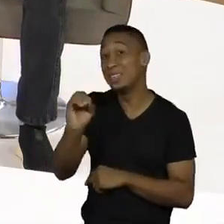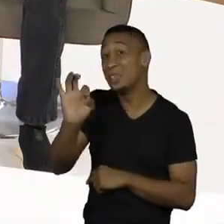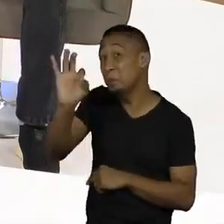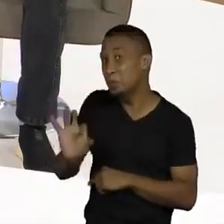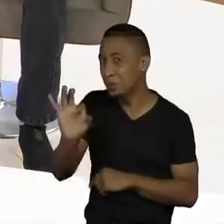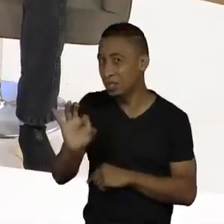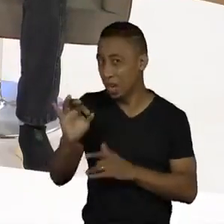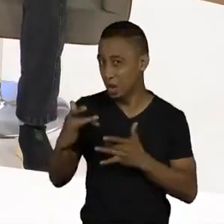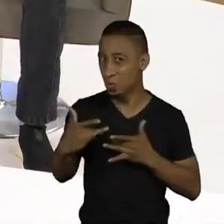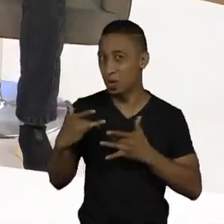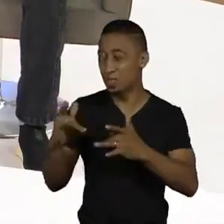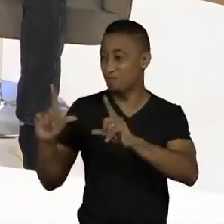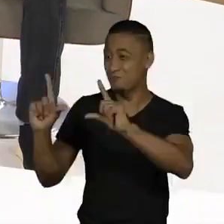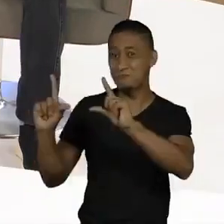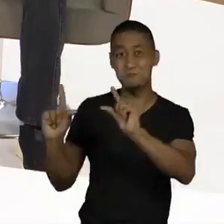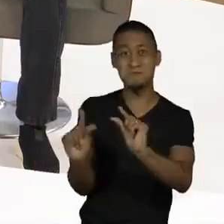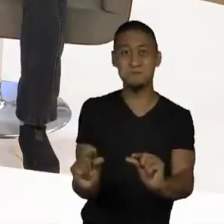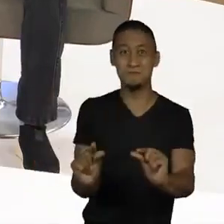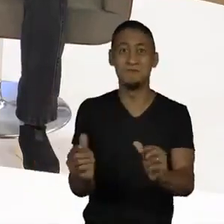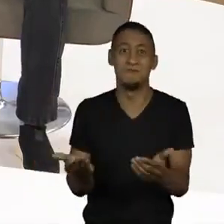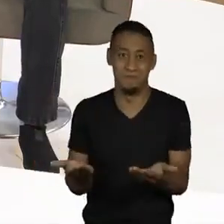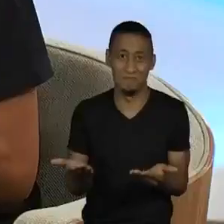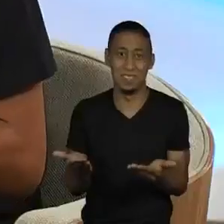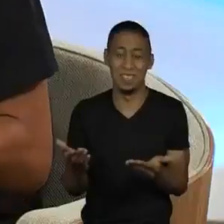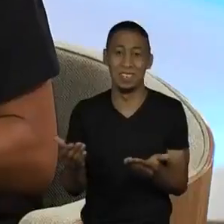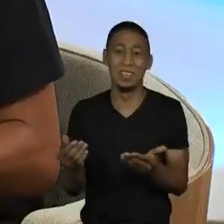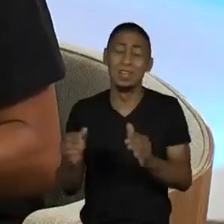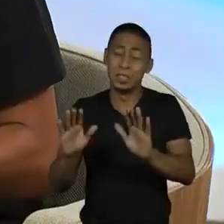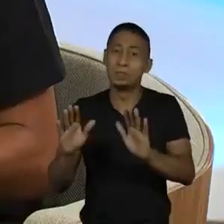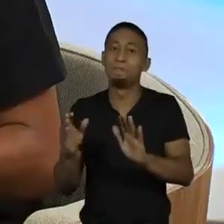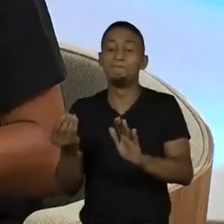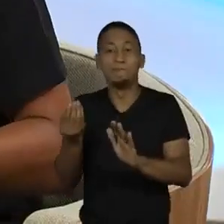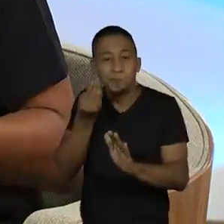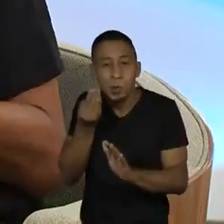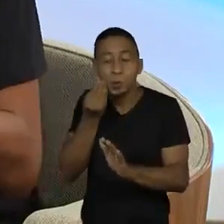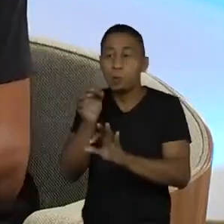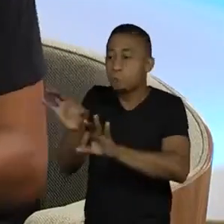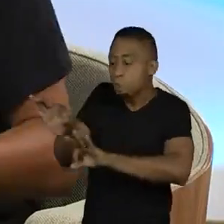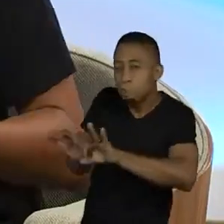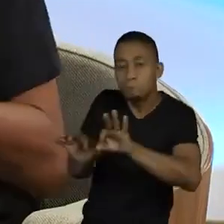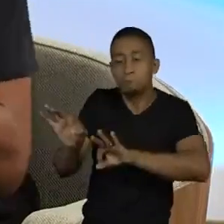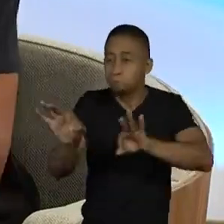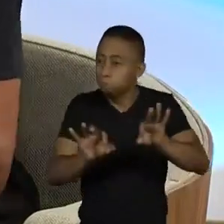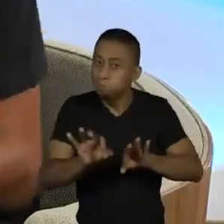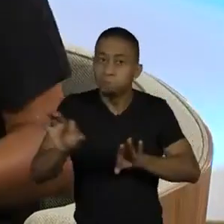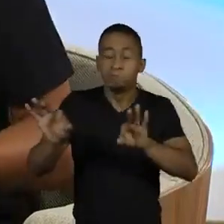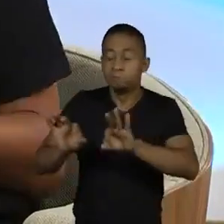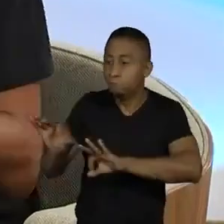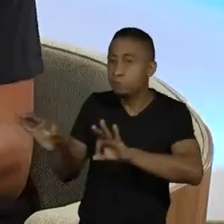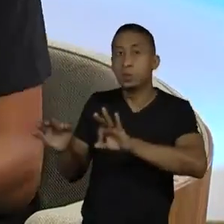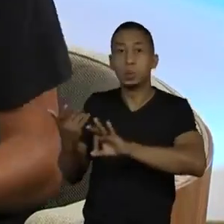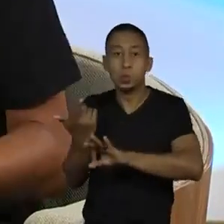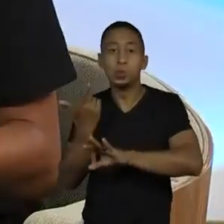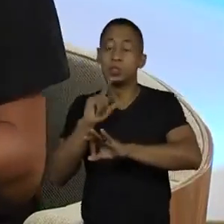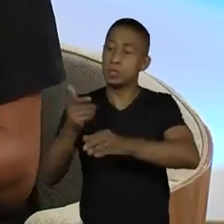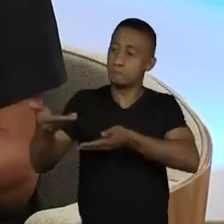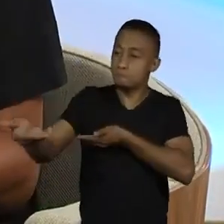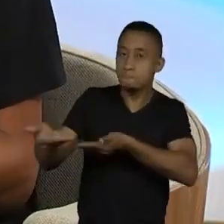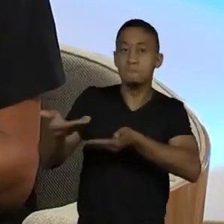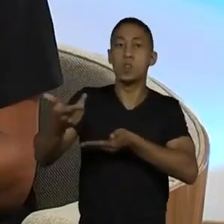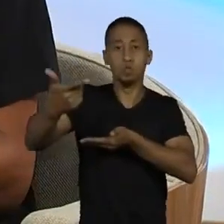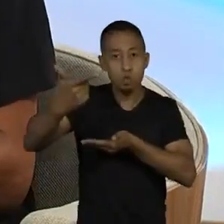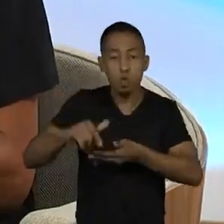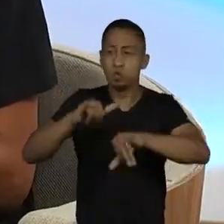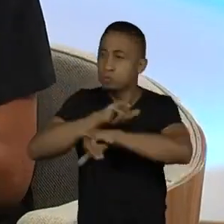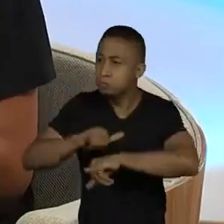das doações elas se e claro então a gente buscou cilindros E começamos a construir um diálogo